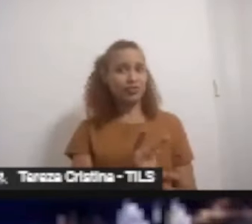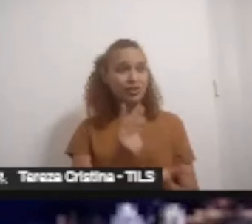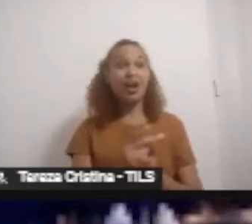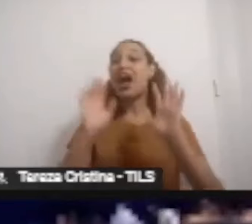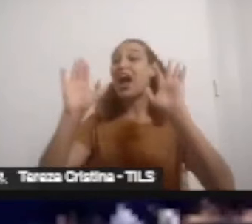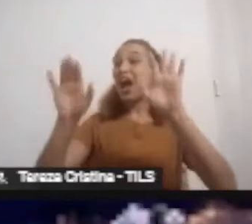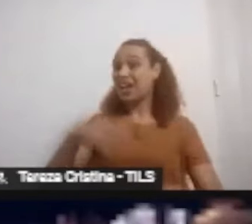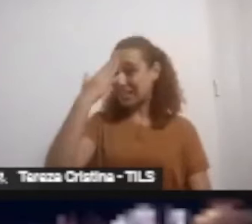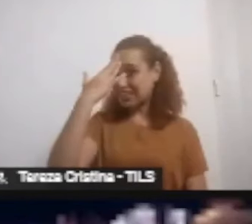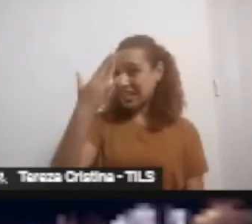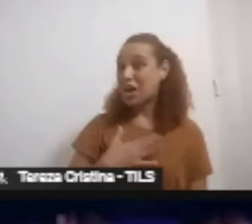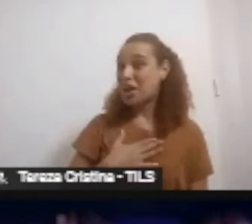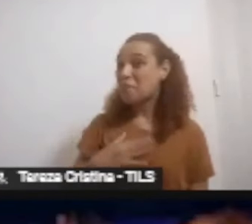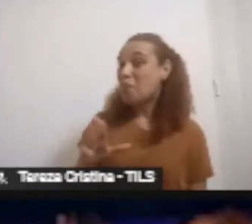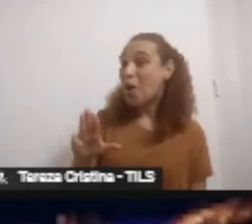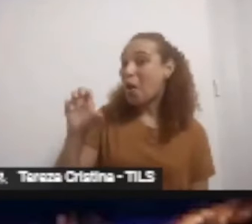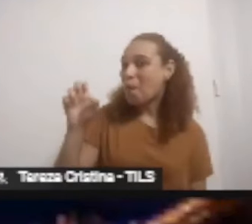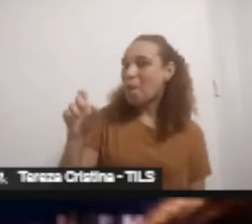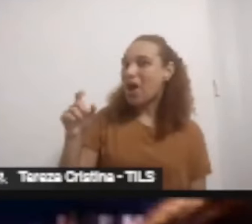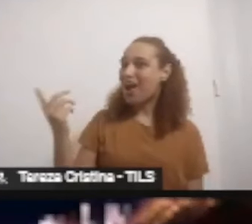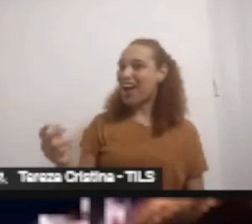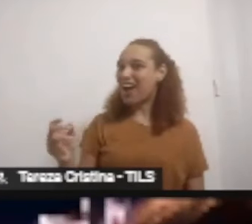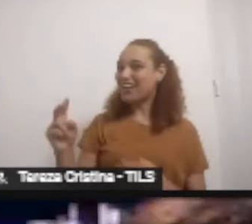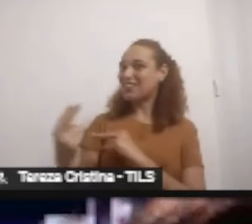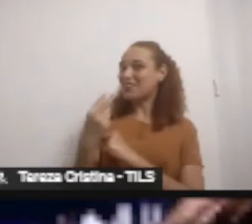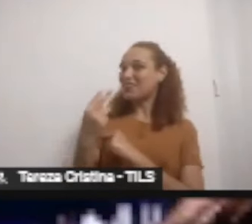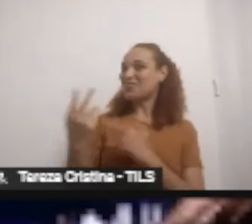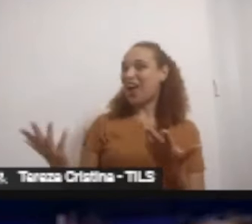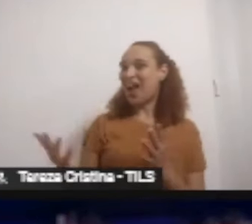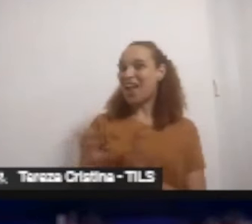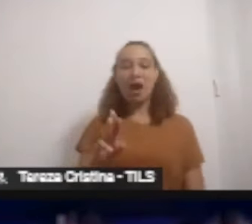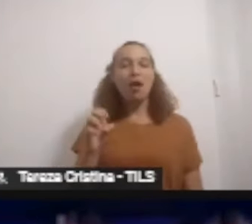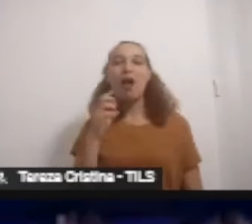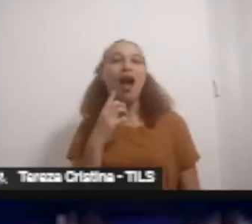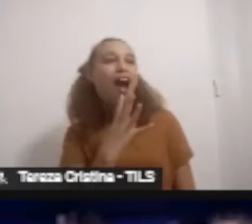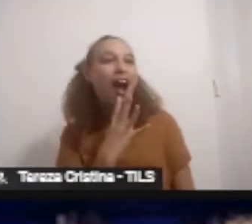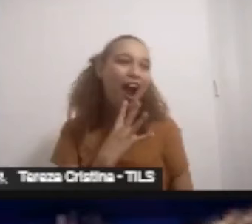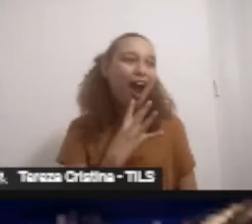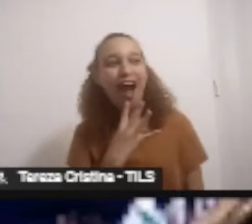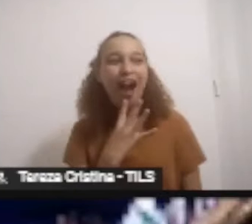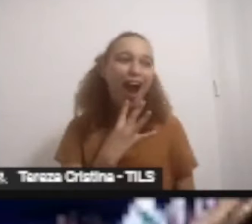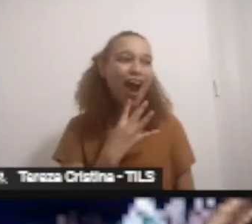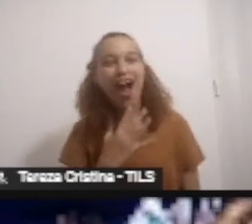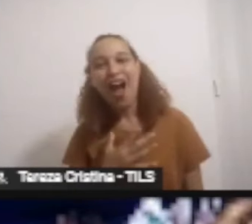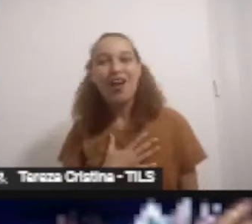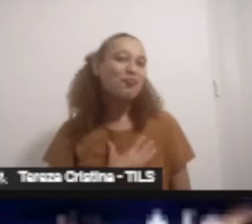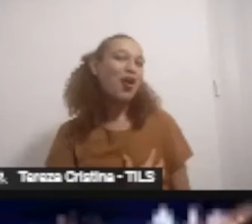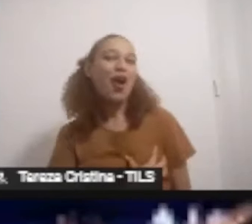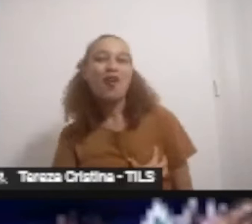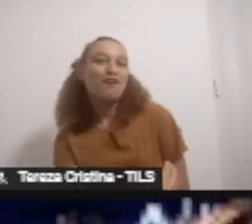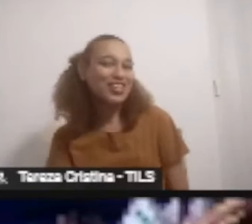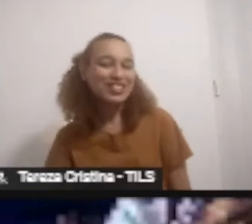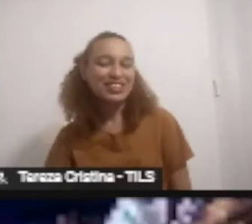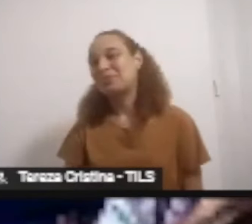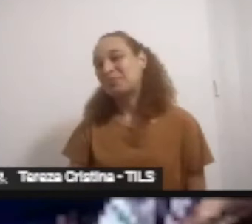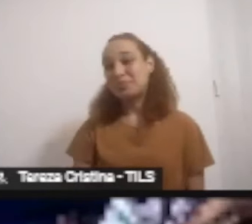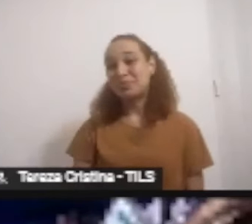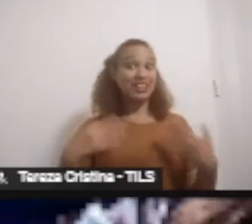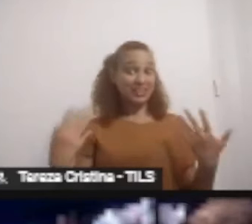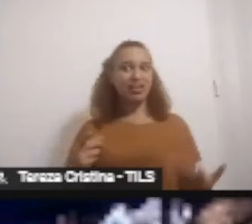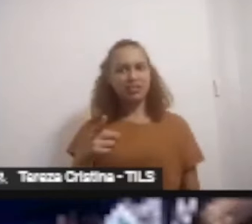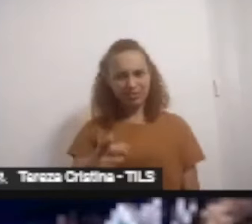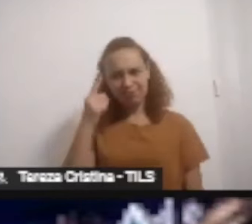aqui, tô vendo ela, minha mãe que deve estar babando, falando assim, ai, minha filha. Quero, então assim, você achou